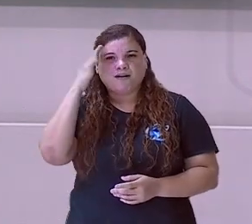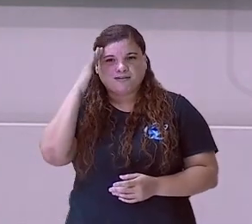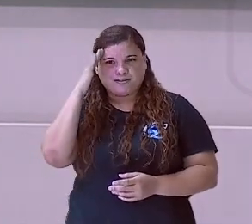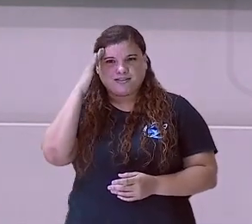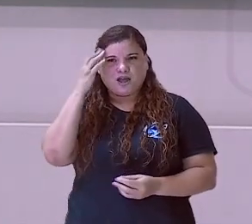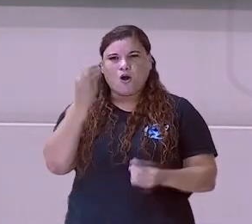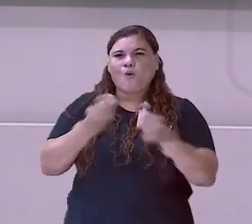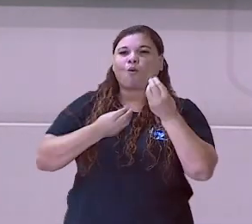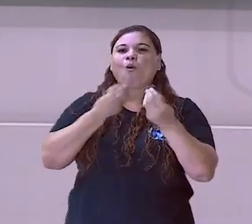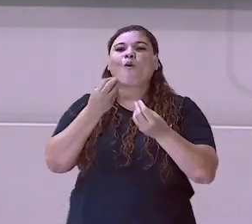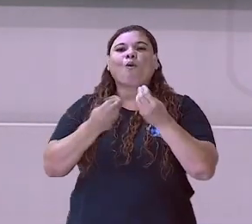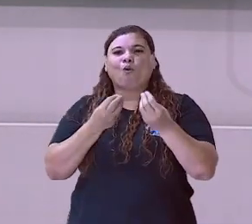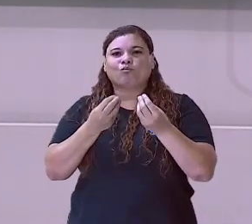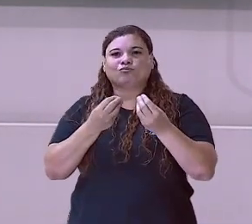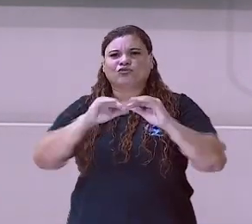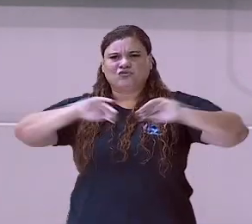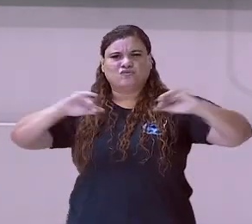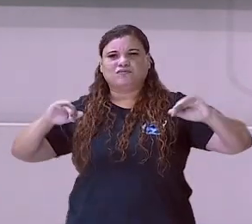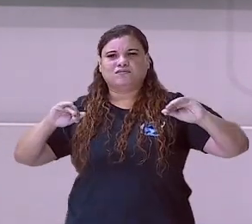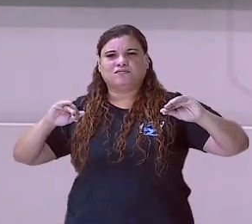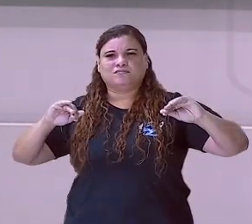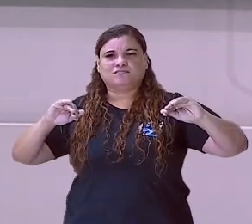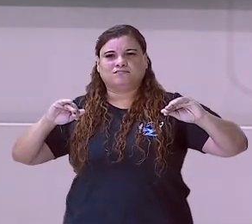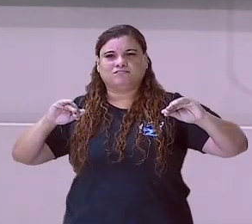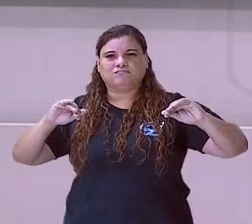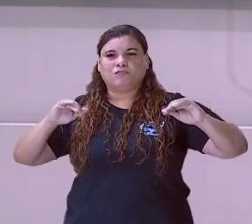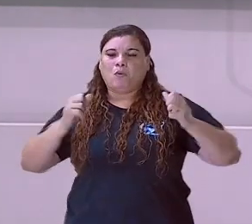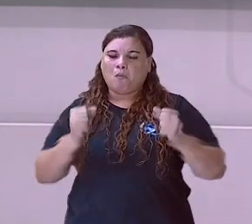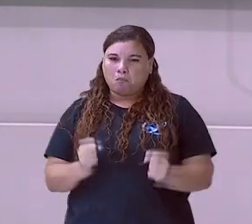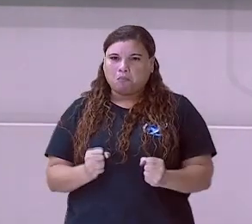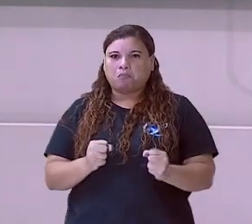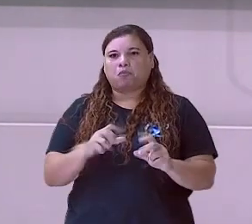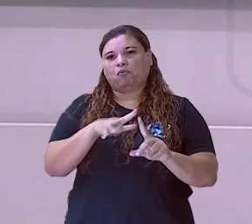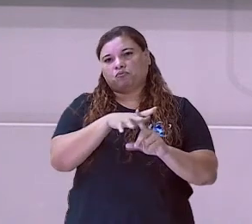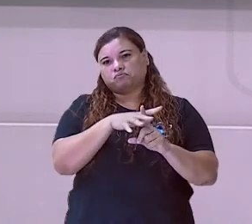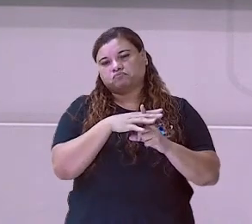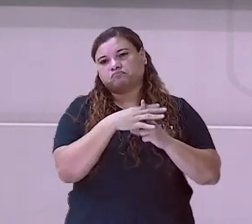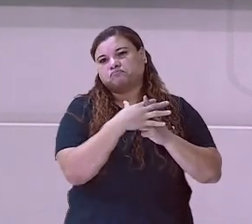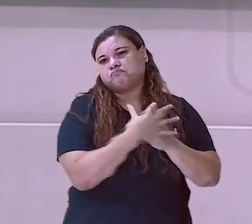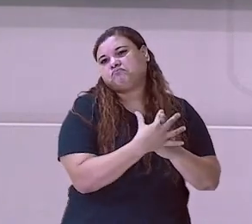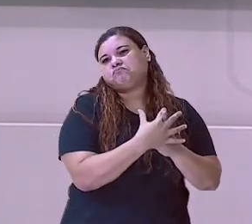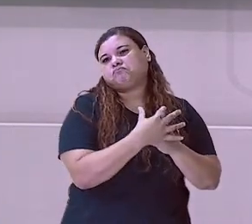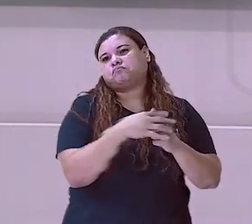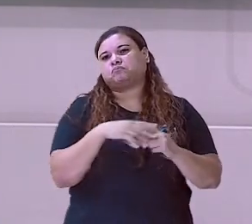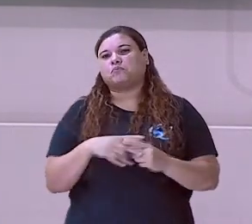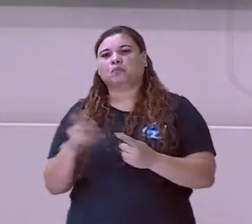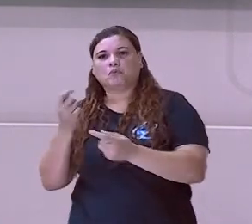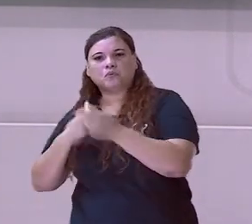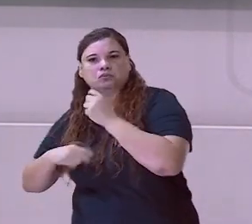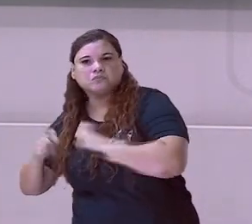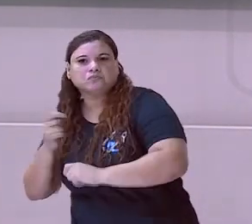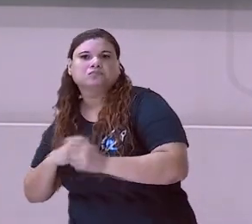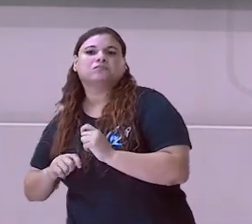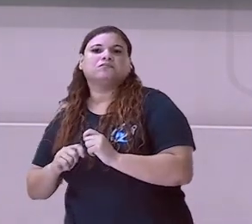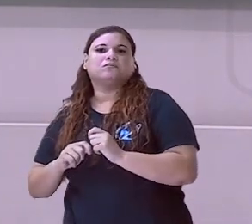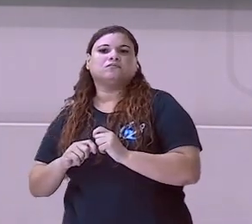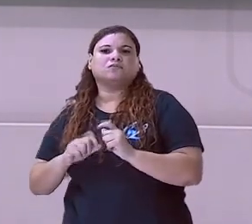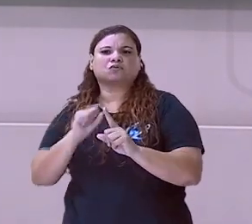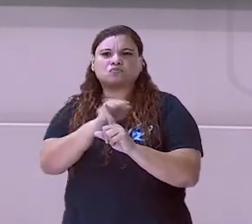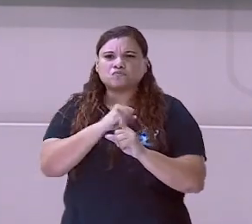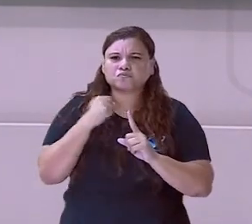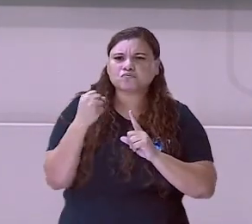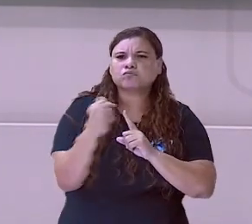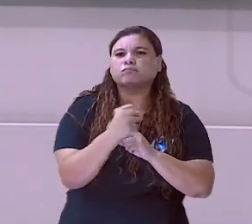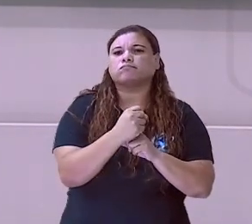usar econômico, social, físico, cultural, político. Foi isso que nós